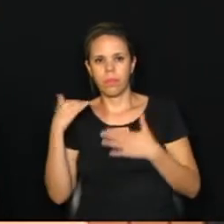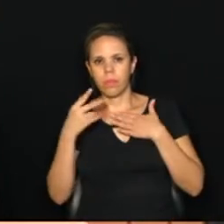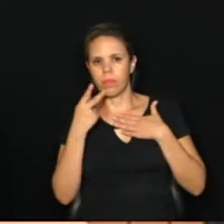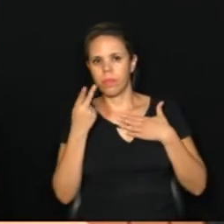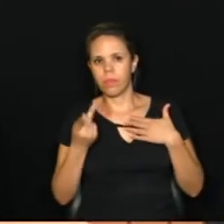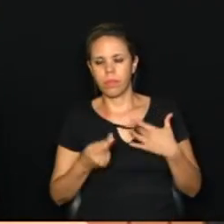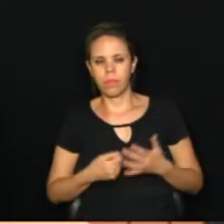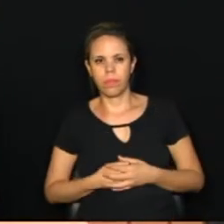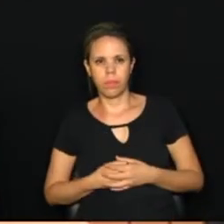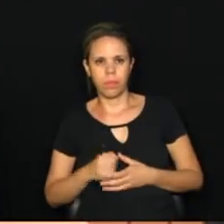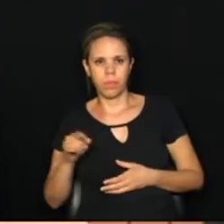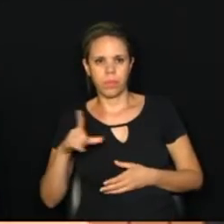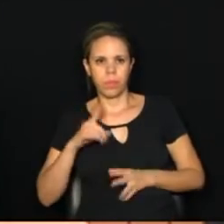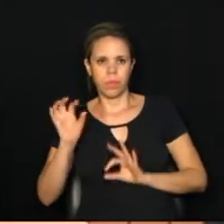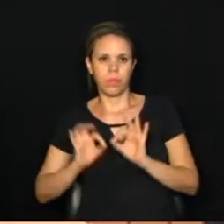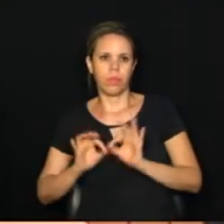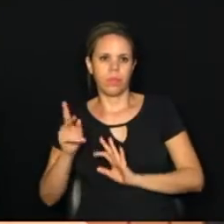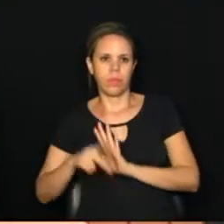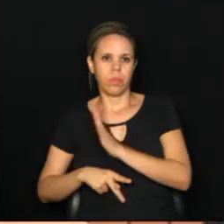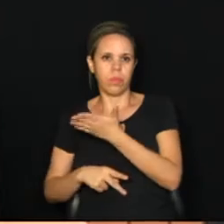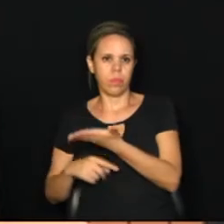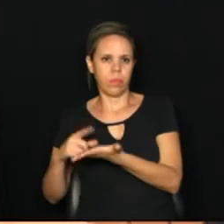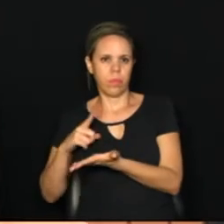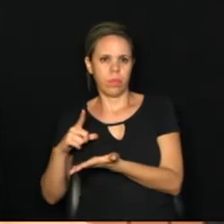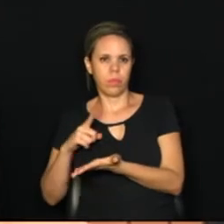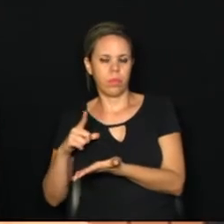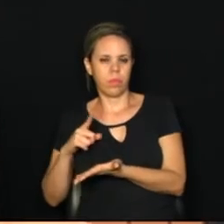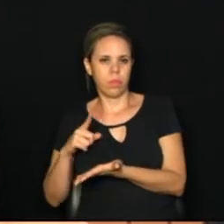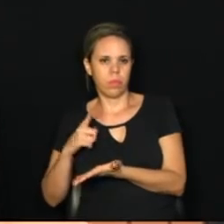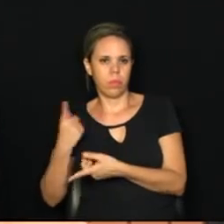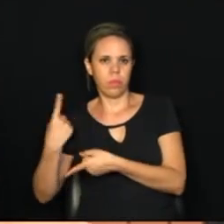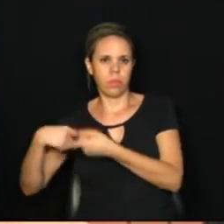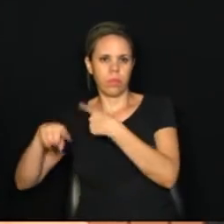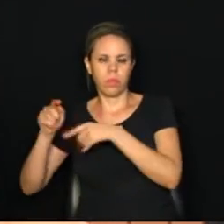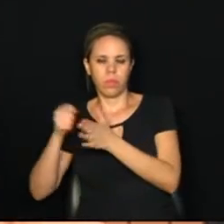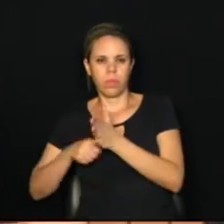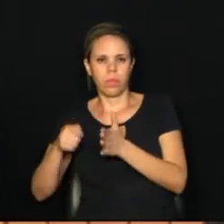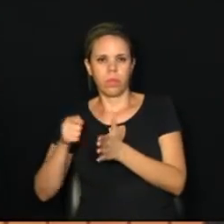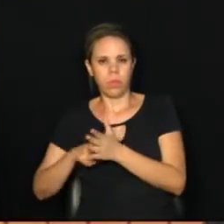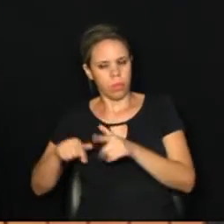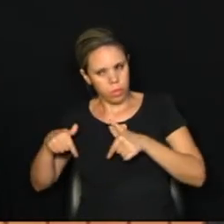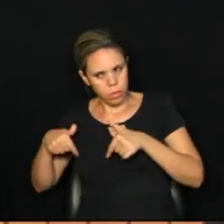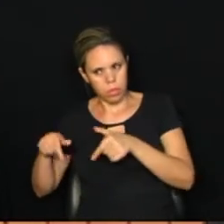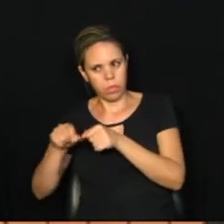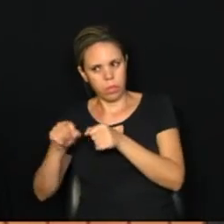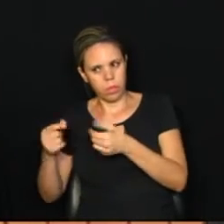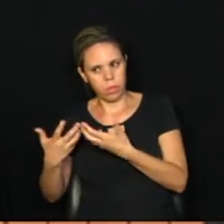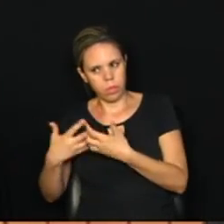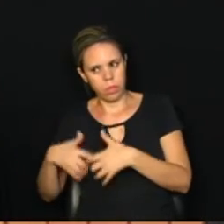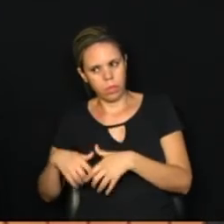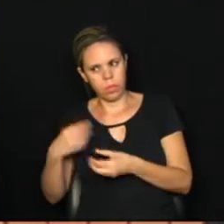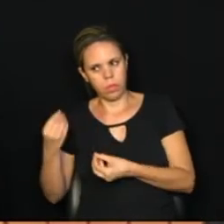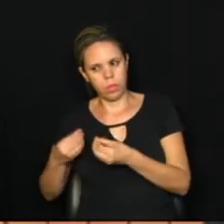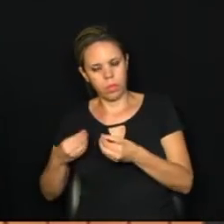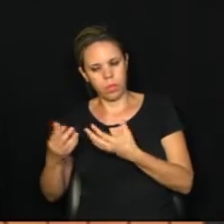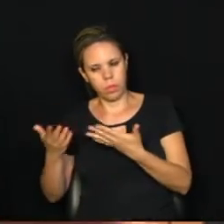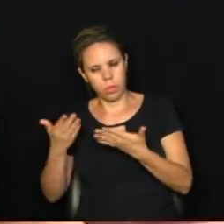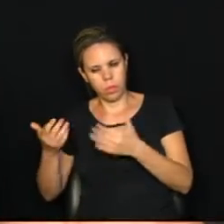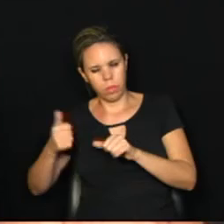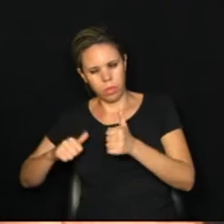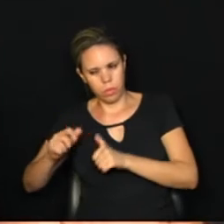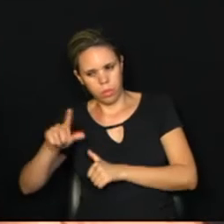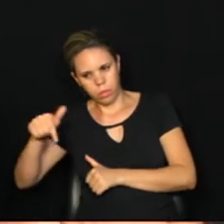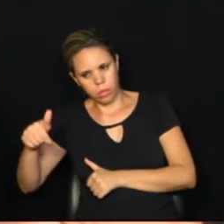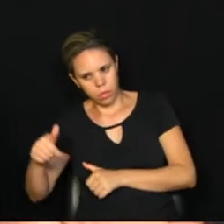né? Se você está planejando ter indicadores de sucesso, dizemos assim, as ações, a gente tem como medir e monitorar depois